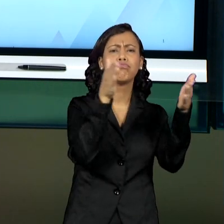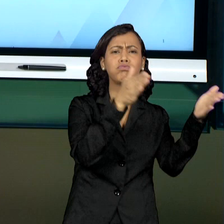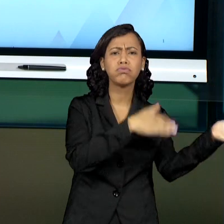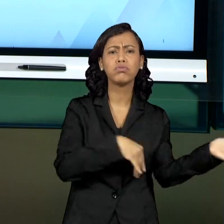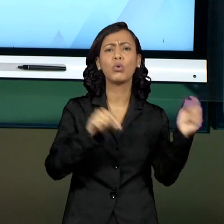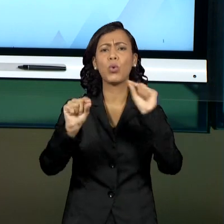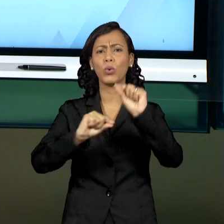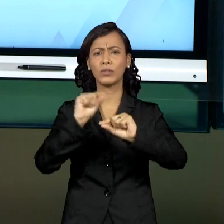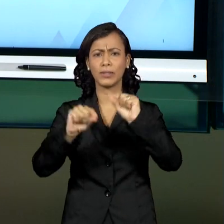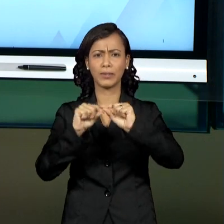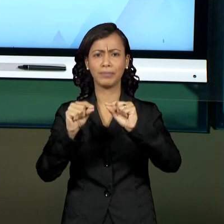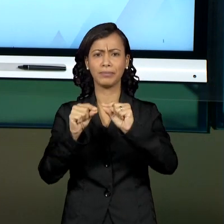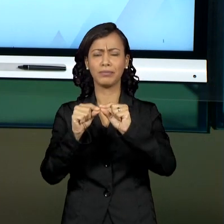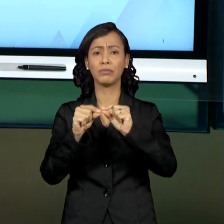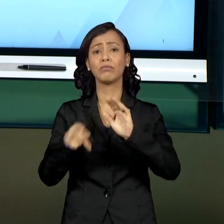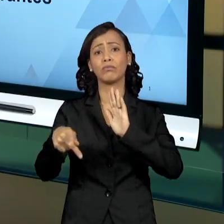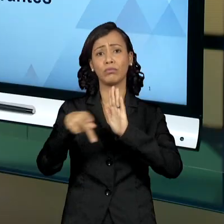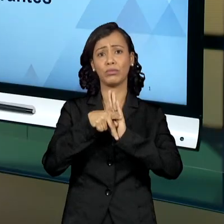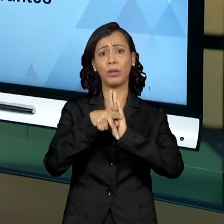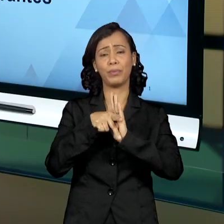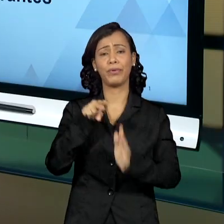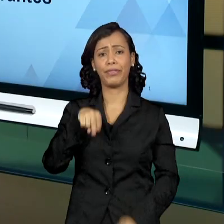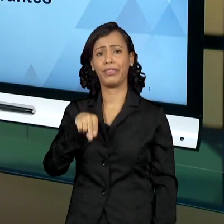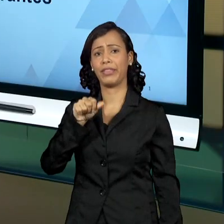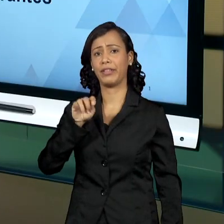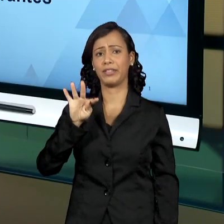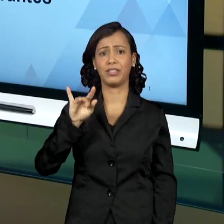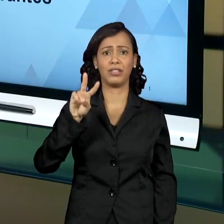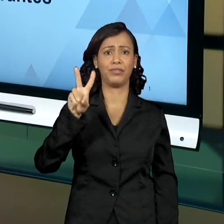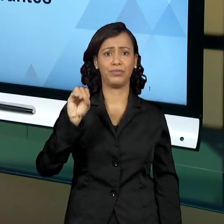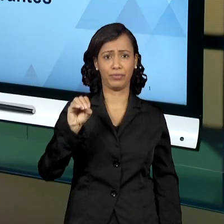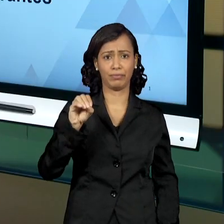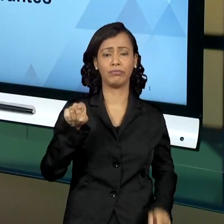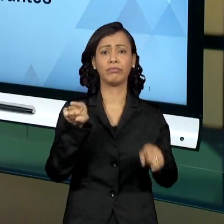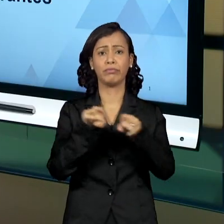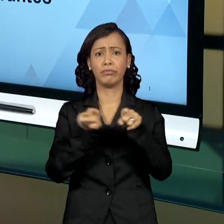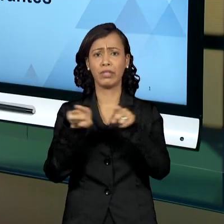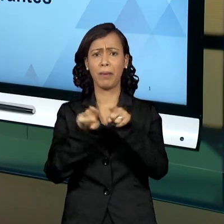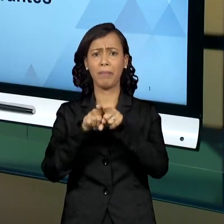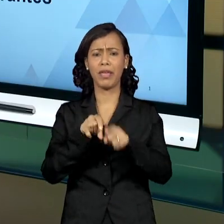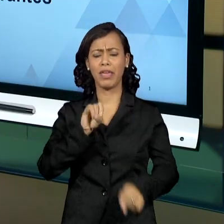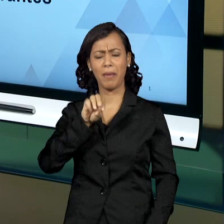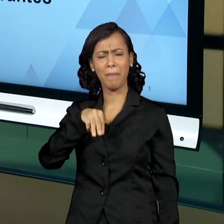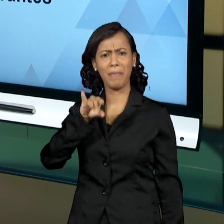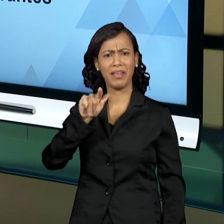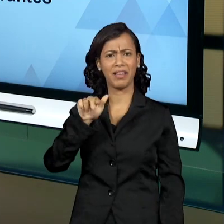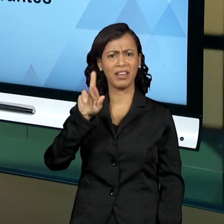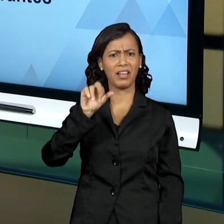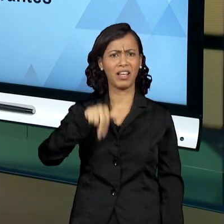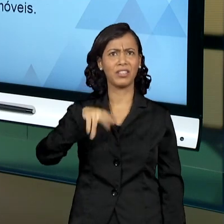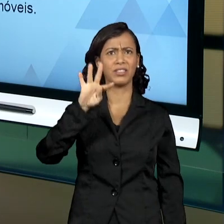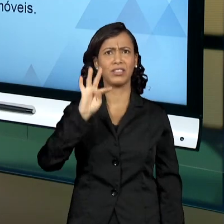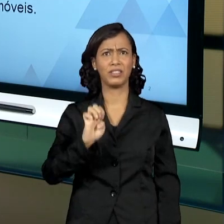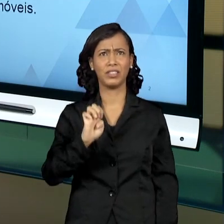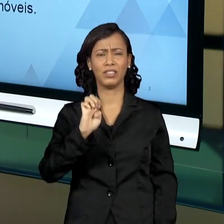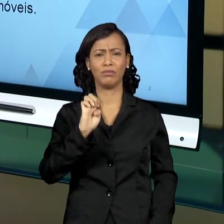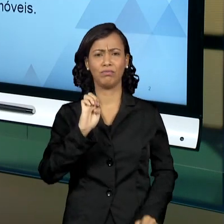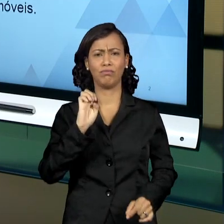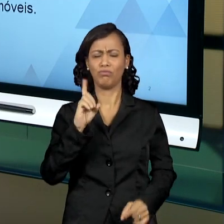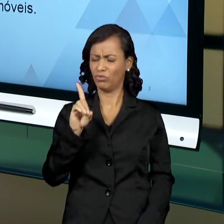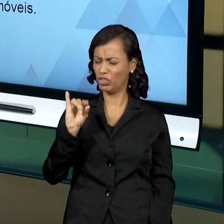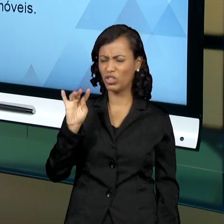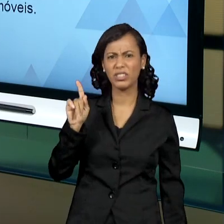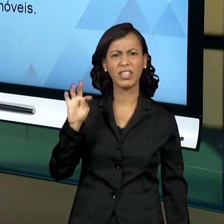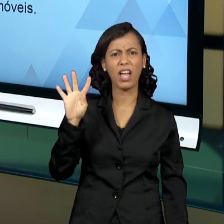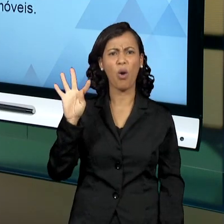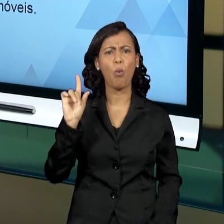imigrantes digitais. Bom, o que seriam, então, nativos digitais, né? É importante